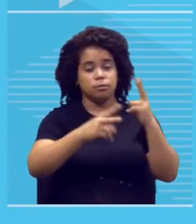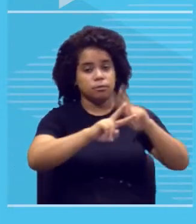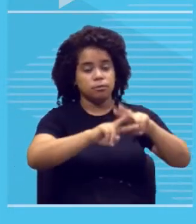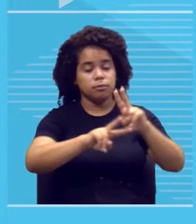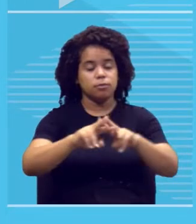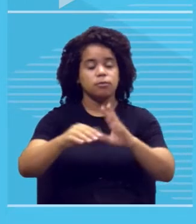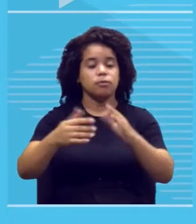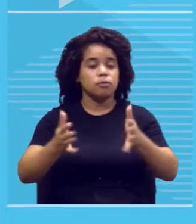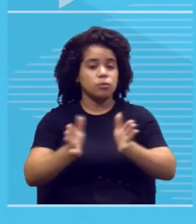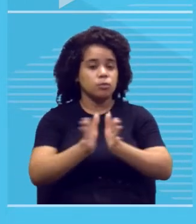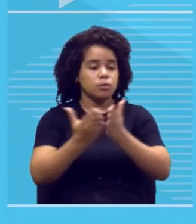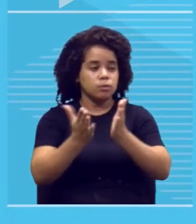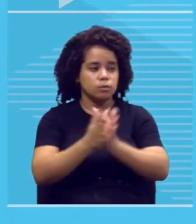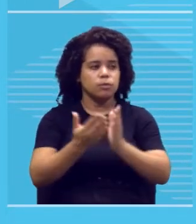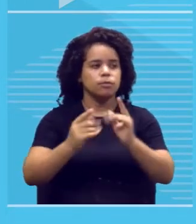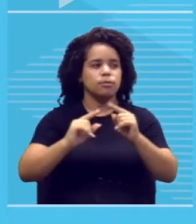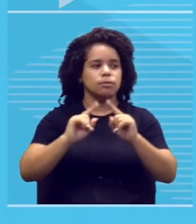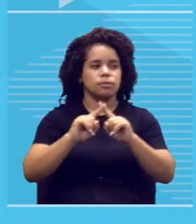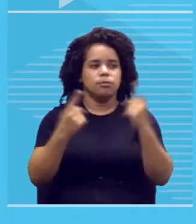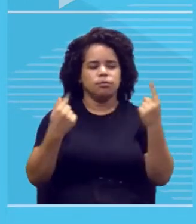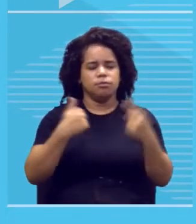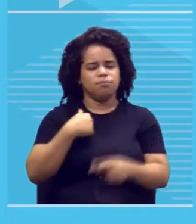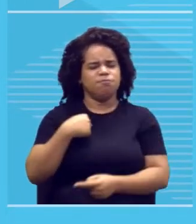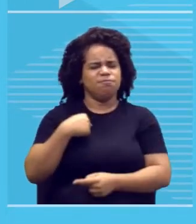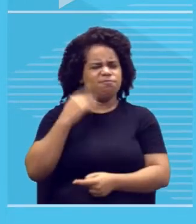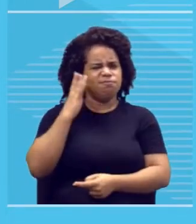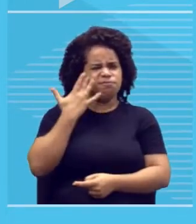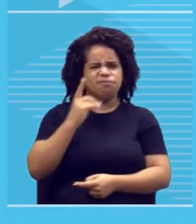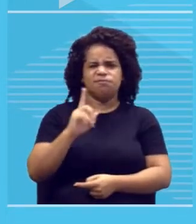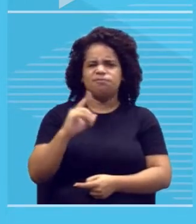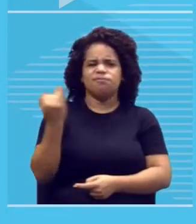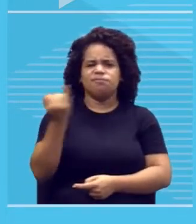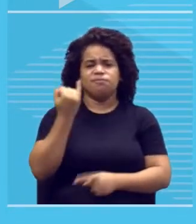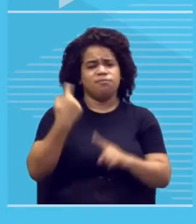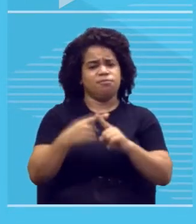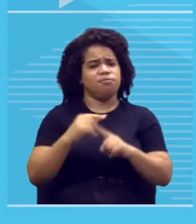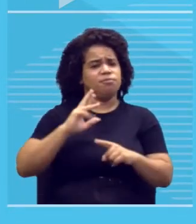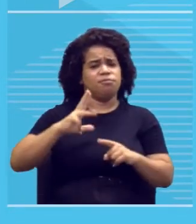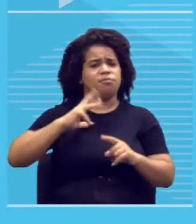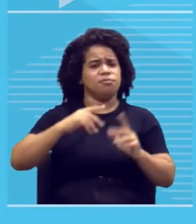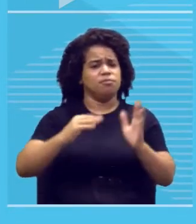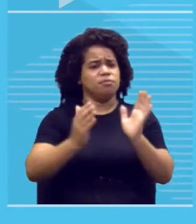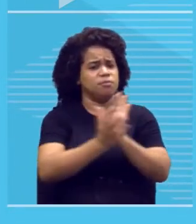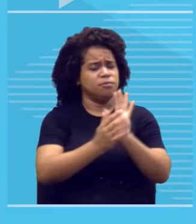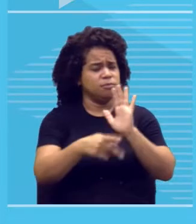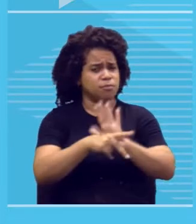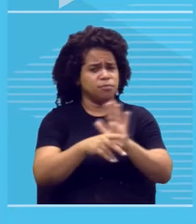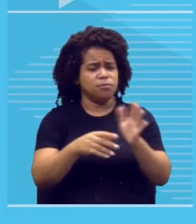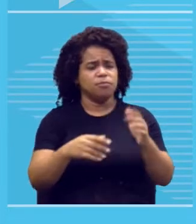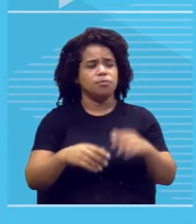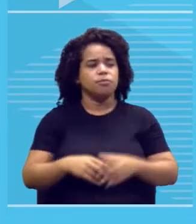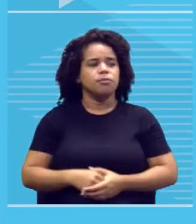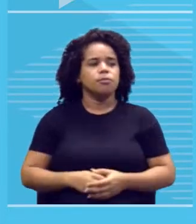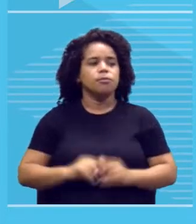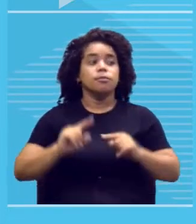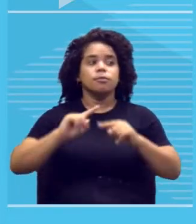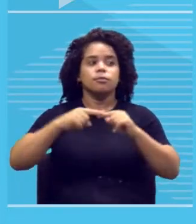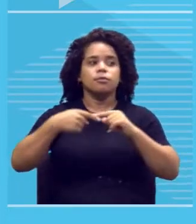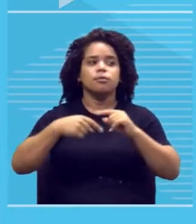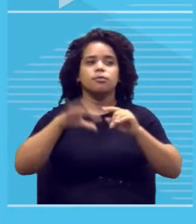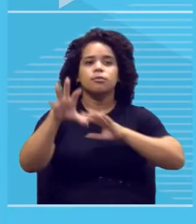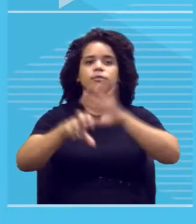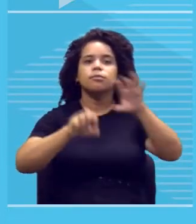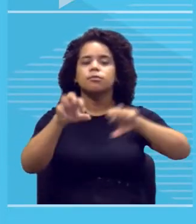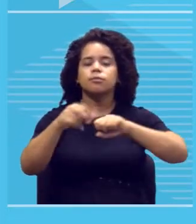Os Miseráveis mas eu não me importei com isso eu não sou miserável depois agarraram